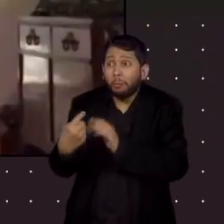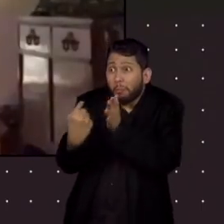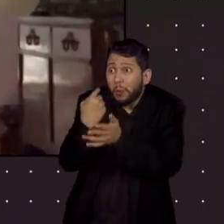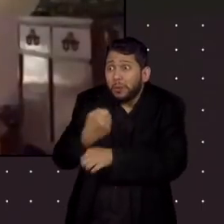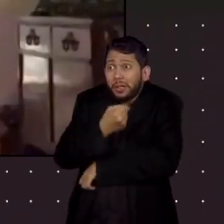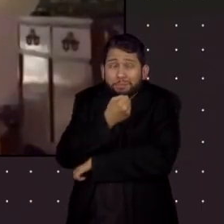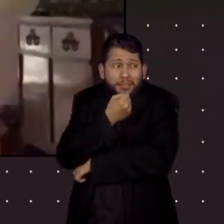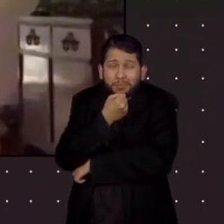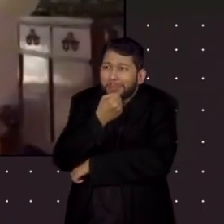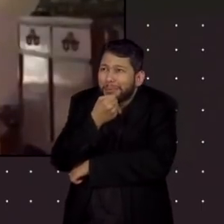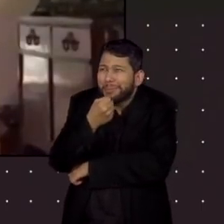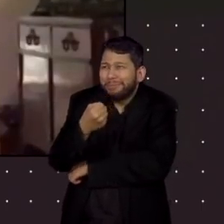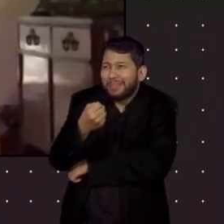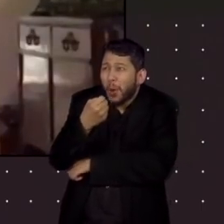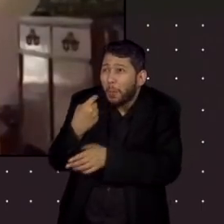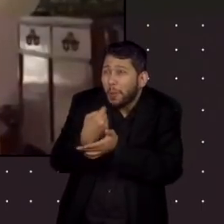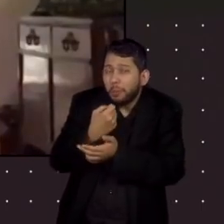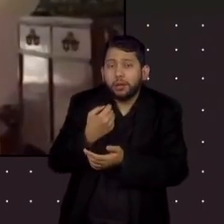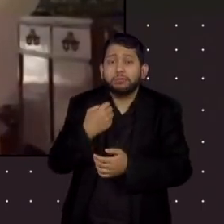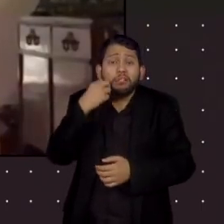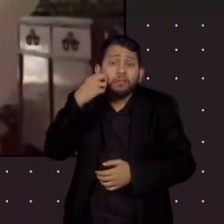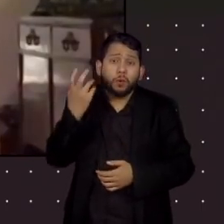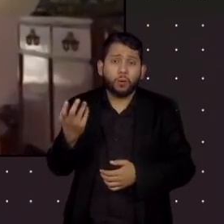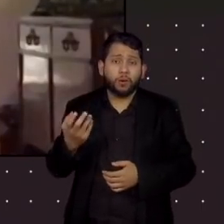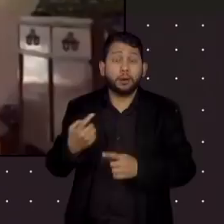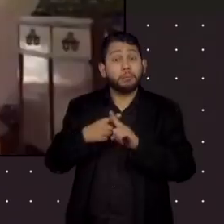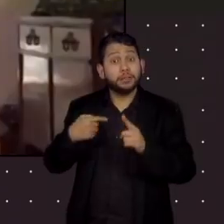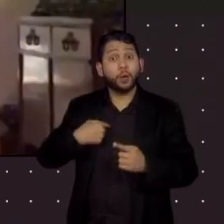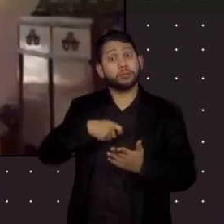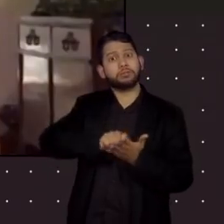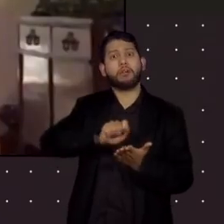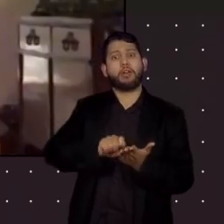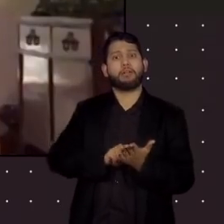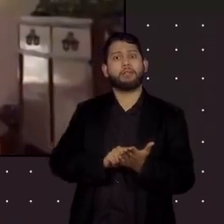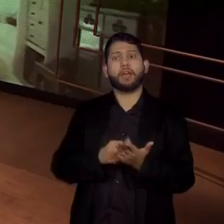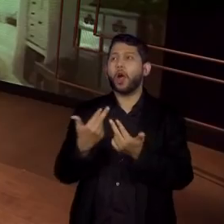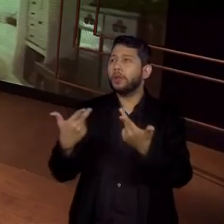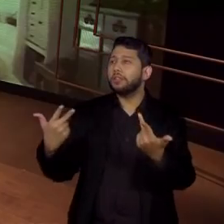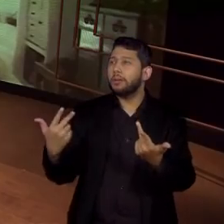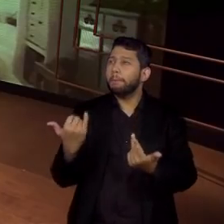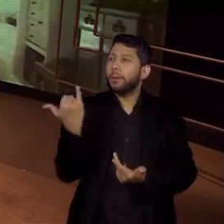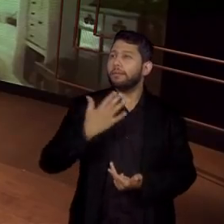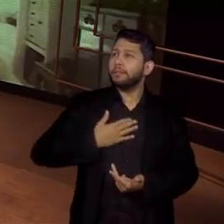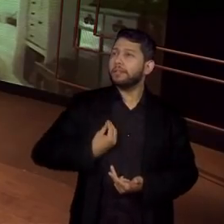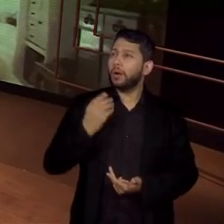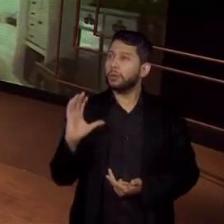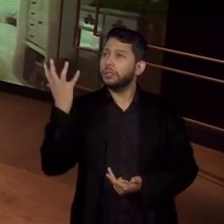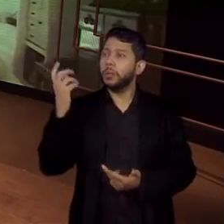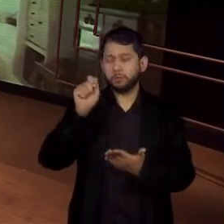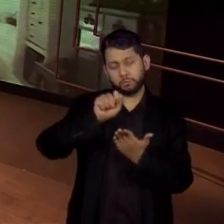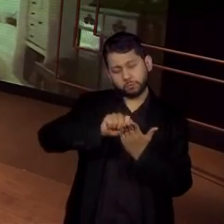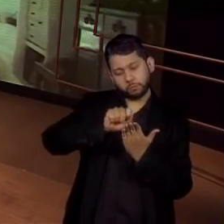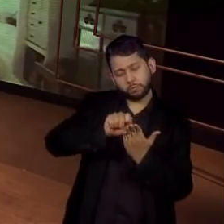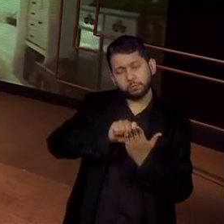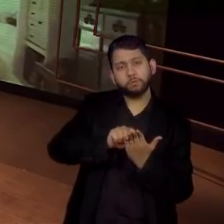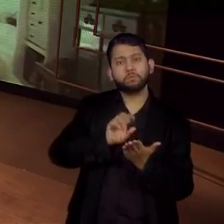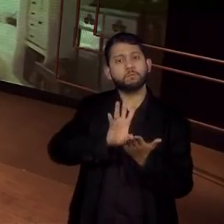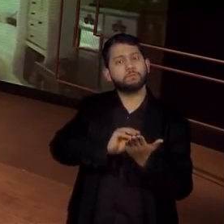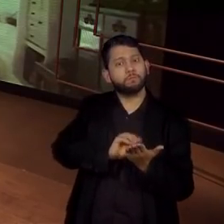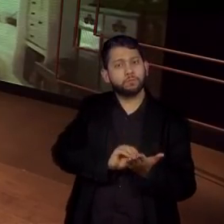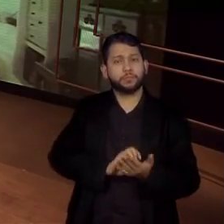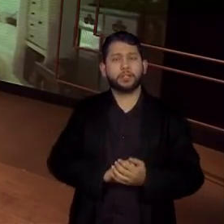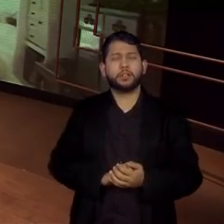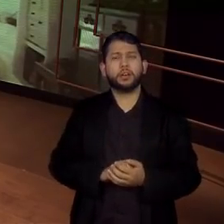emoções, as coisas que eu vivia, que me marcavam e tal, eu gostava de escrever. E, num determinado período, eu falei assim,